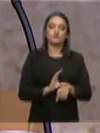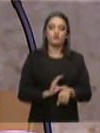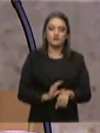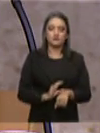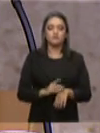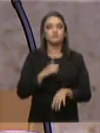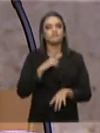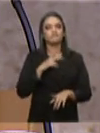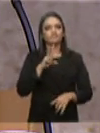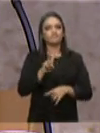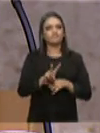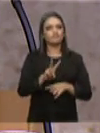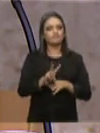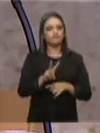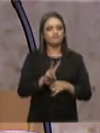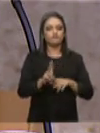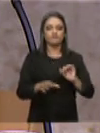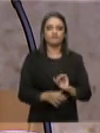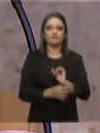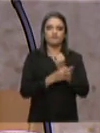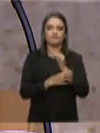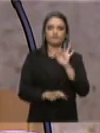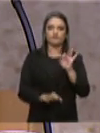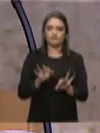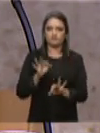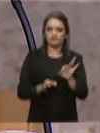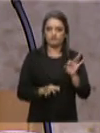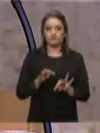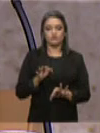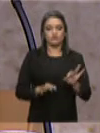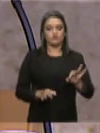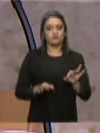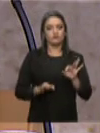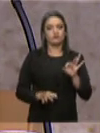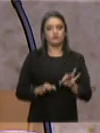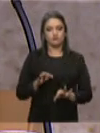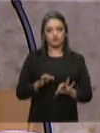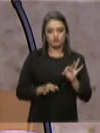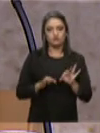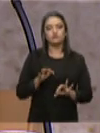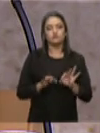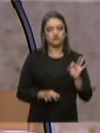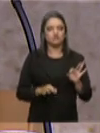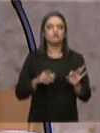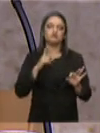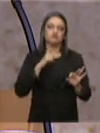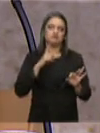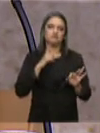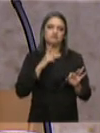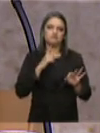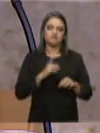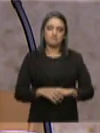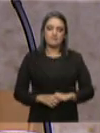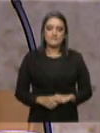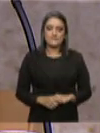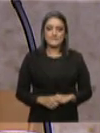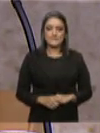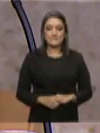para proteger a segurança jurídica do sujeito passivo da relação jurídico-tributária.